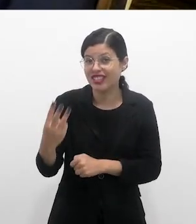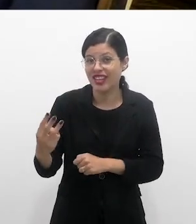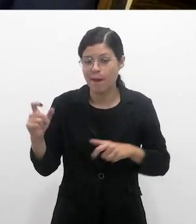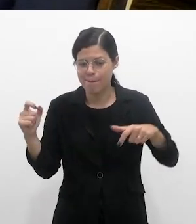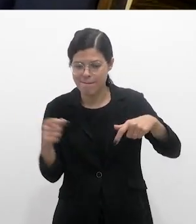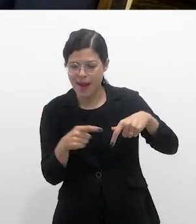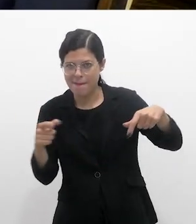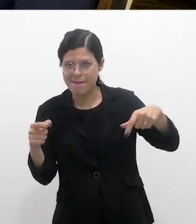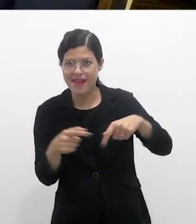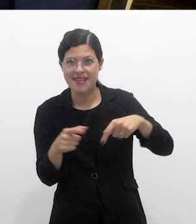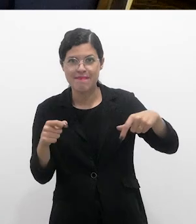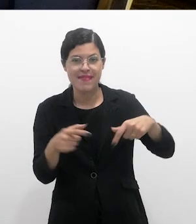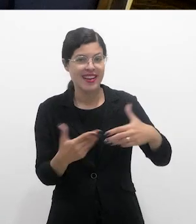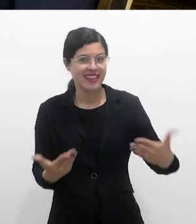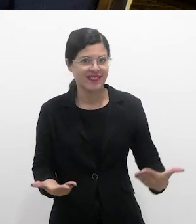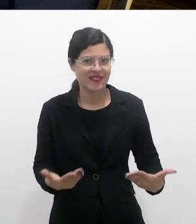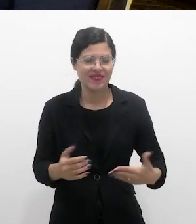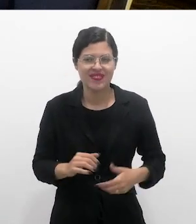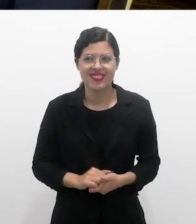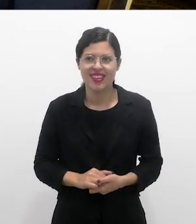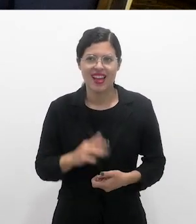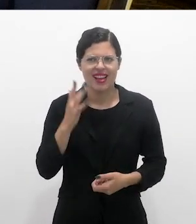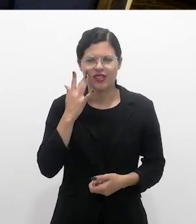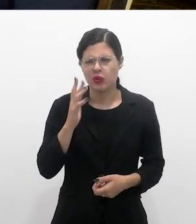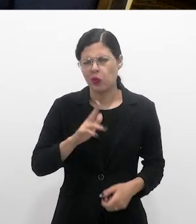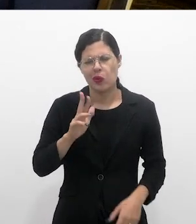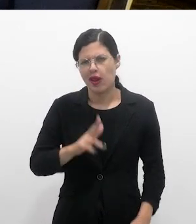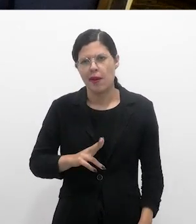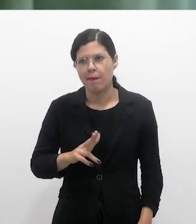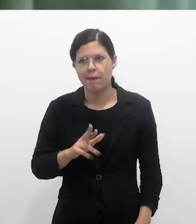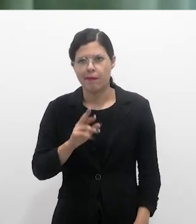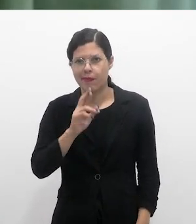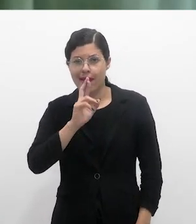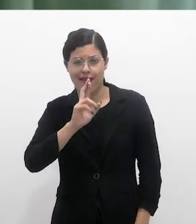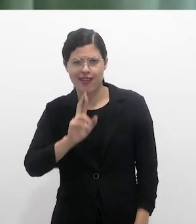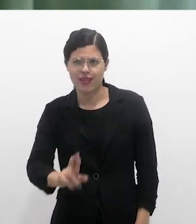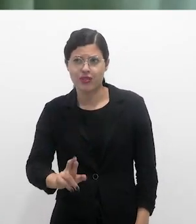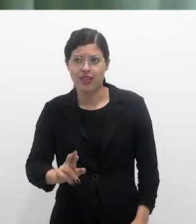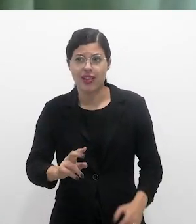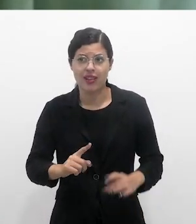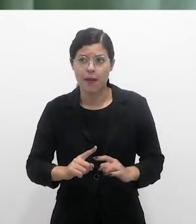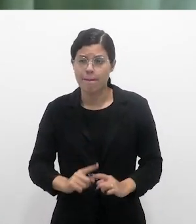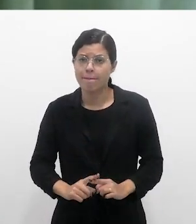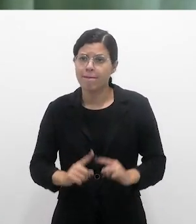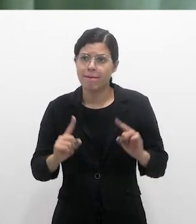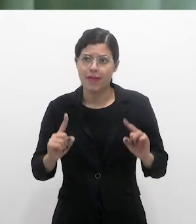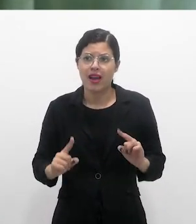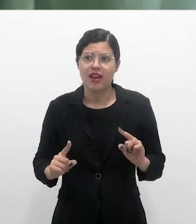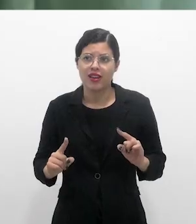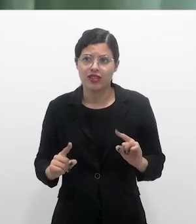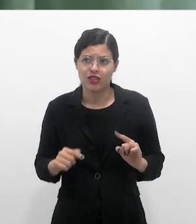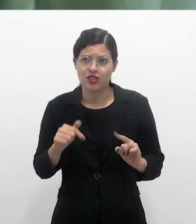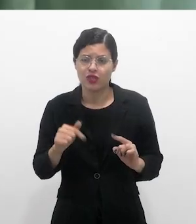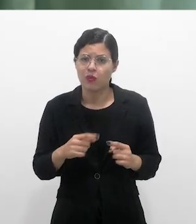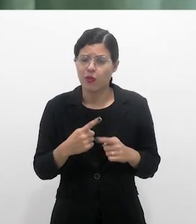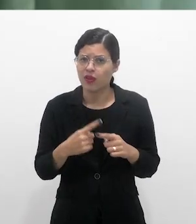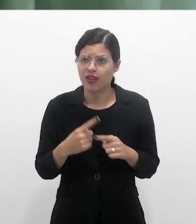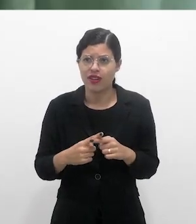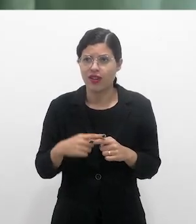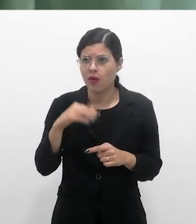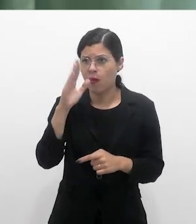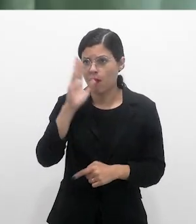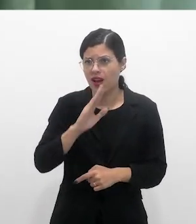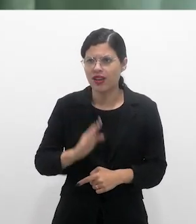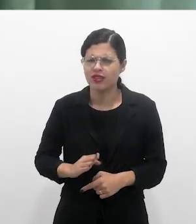Eu acho que não é pelo resultado em si, eu acho que a virada é que o Brasil não é um time para estar